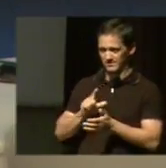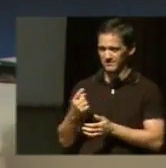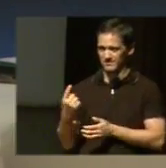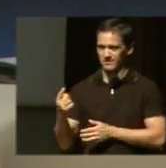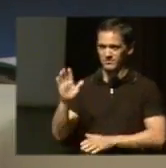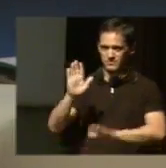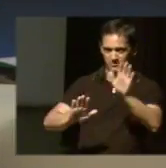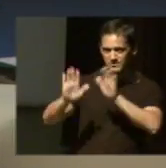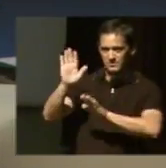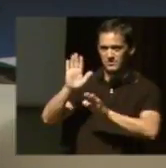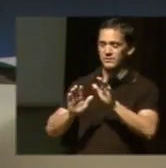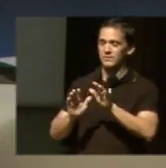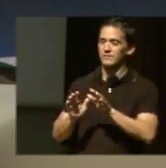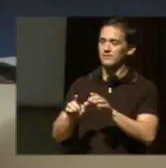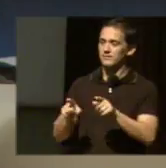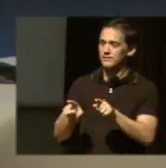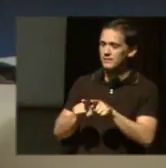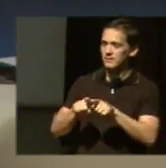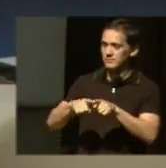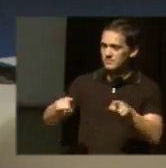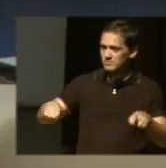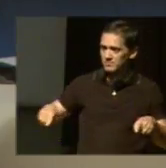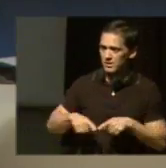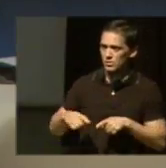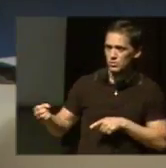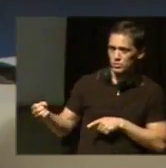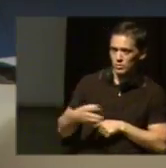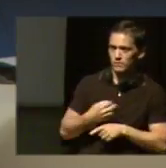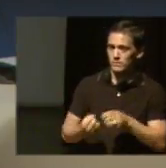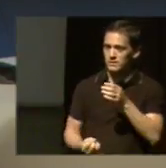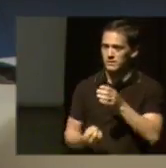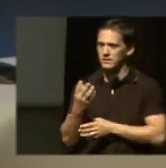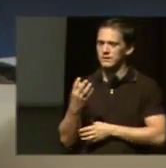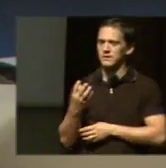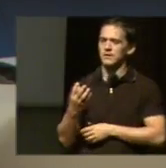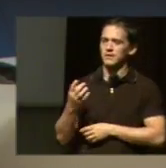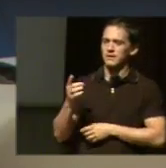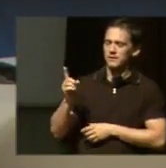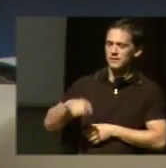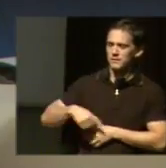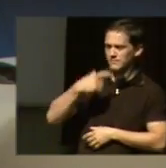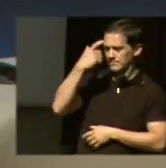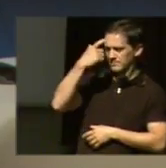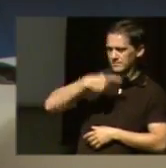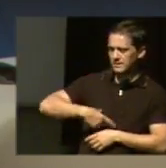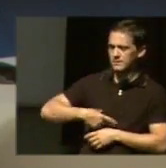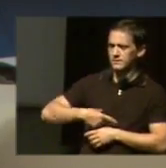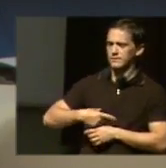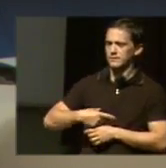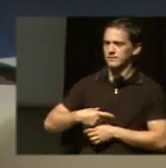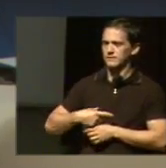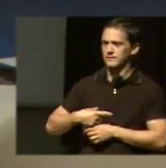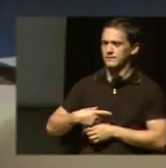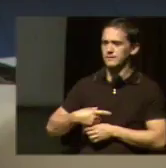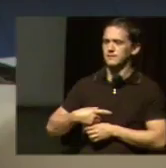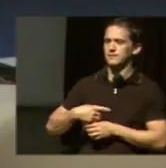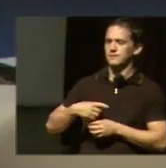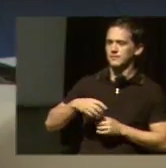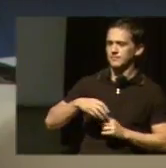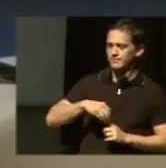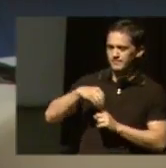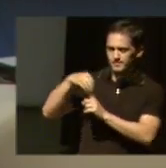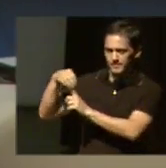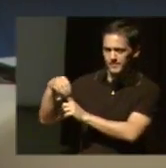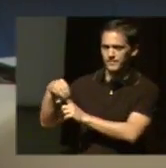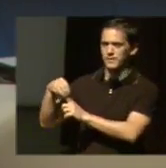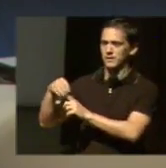espaço novo a ser criado. Isso é uma imagem que foi transportado, e as mídias,